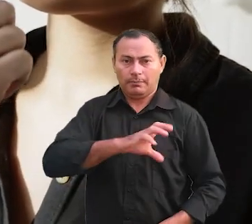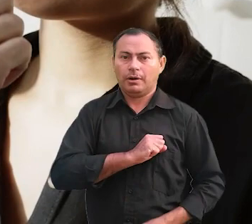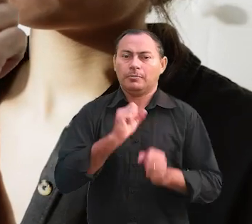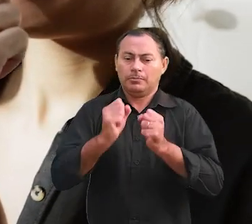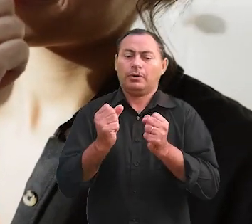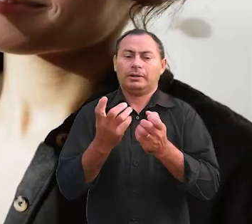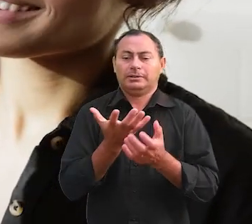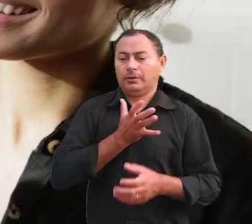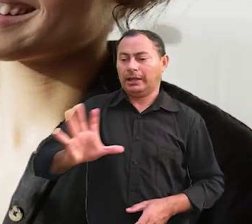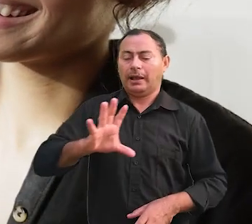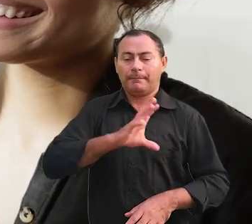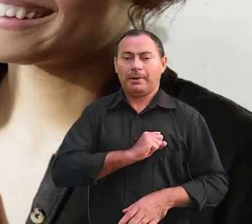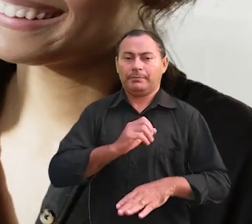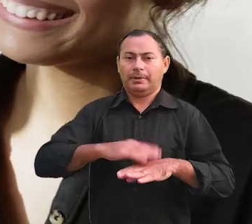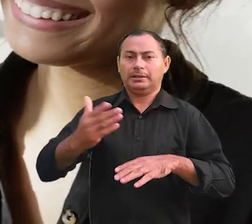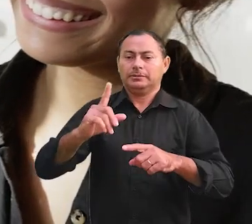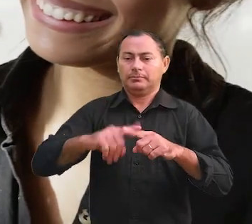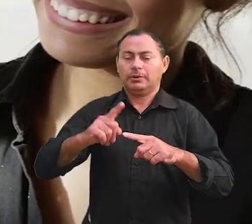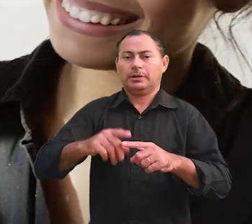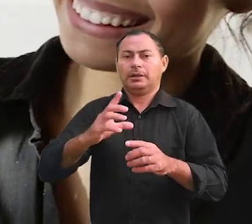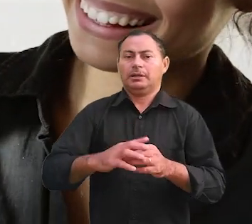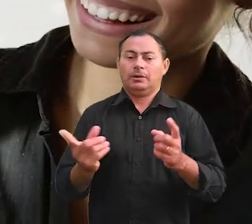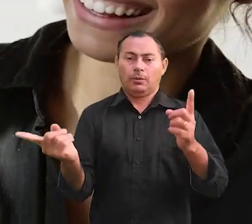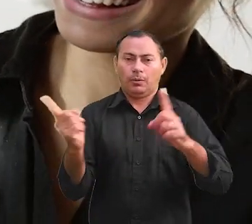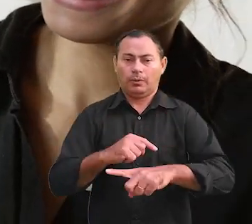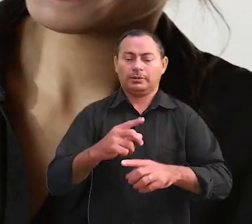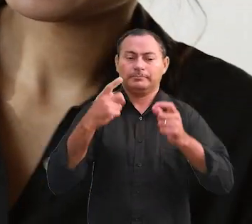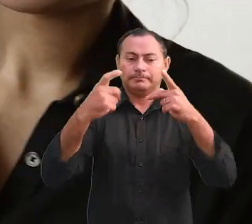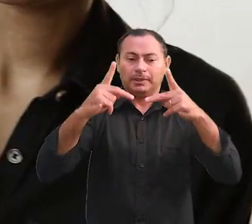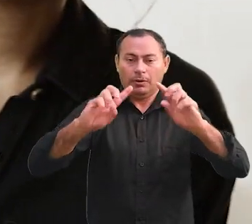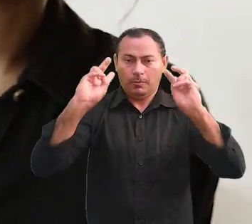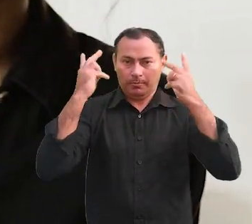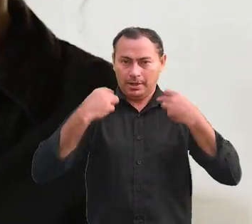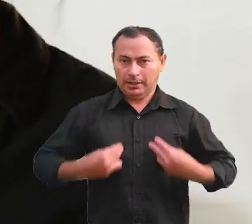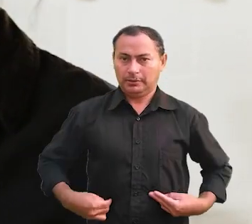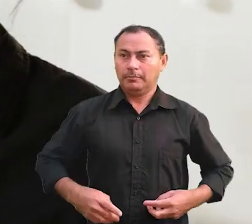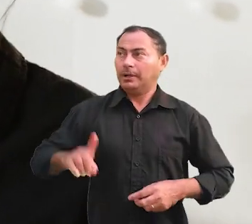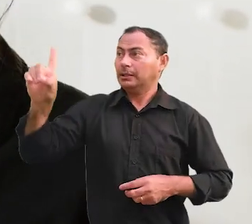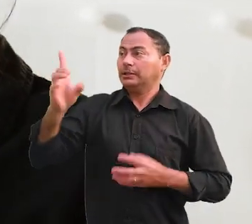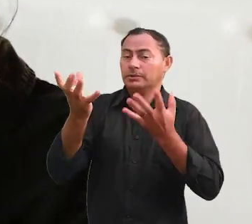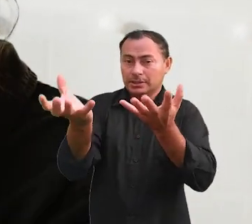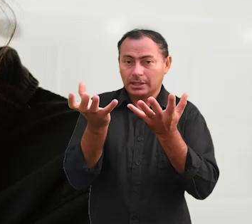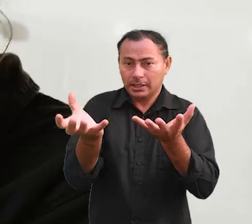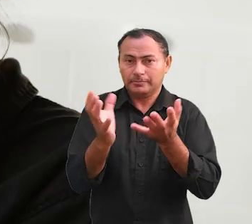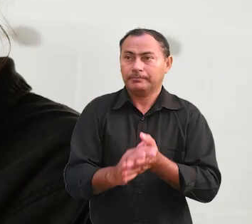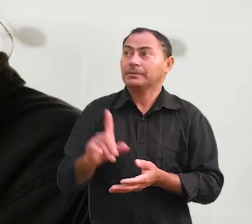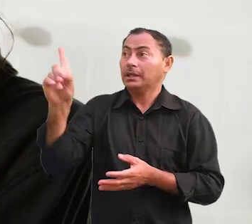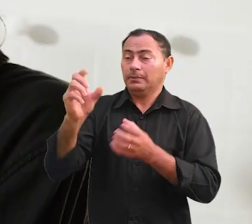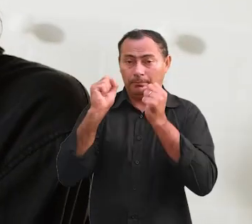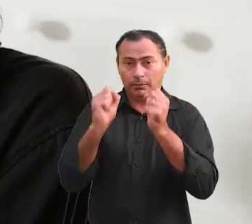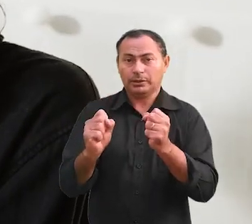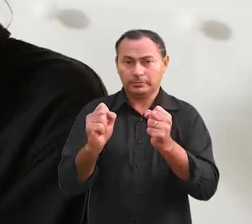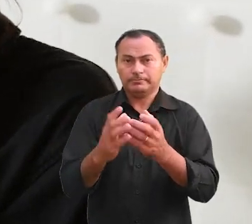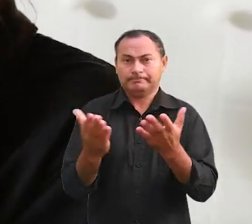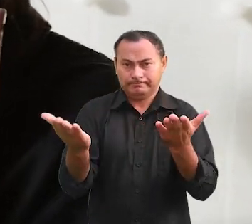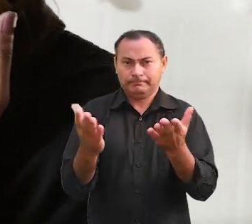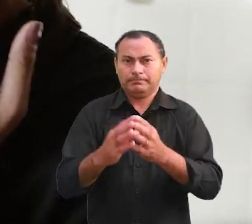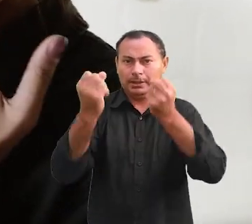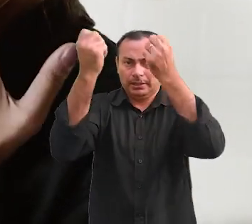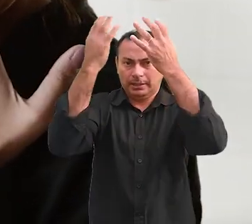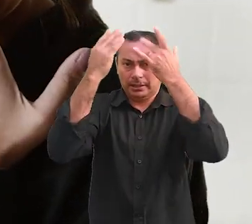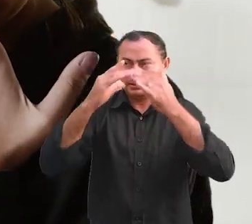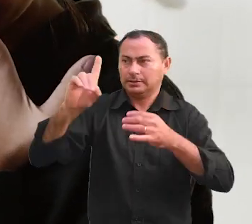Amor Pode Acabar não querendo amar porque ele é contrário à natureza humana mas deus quer que ele pode